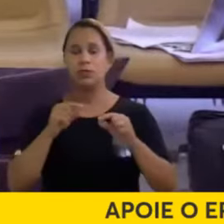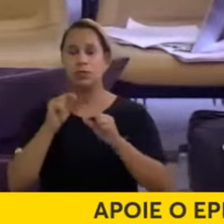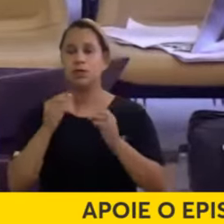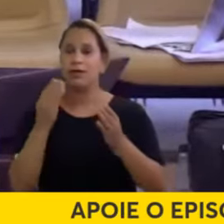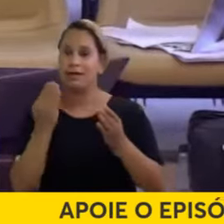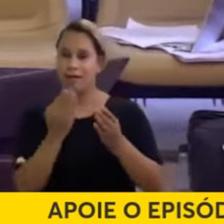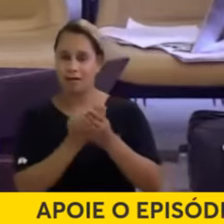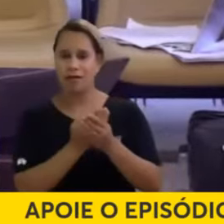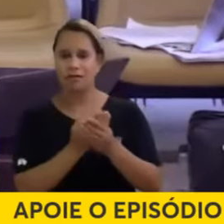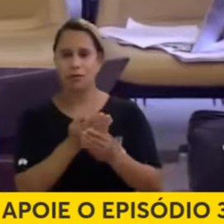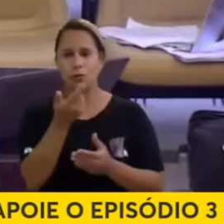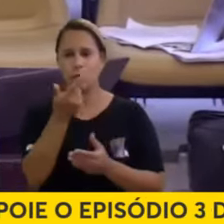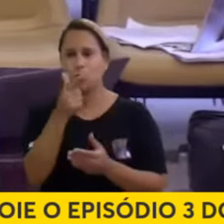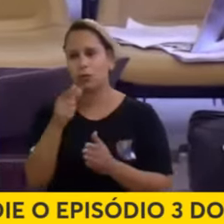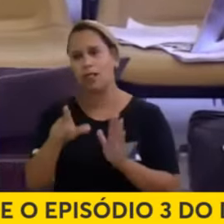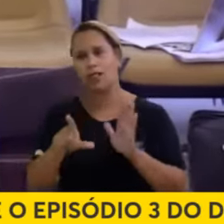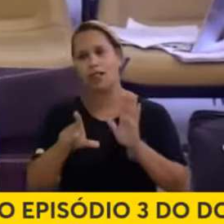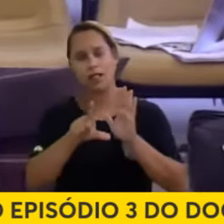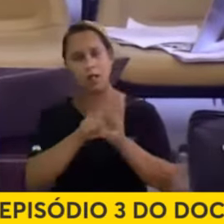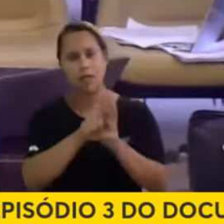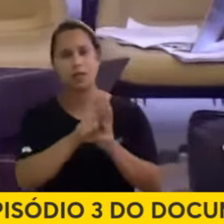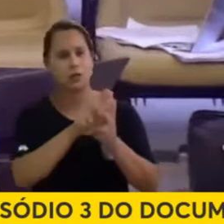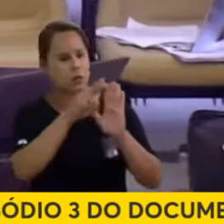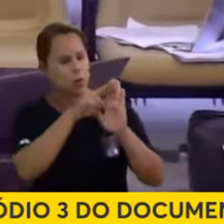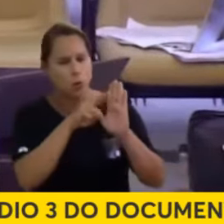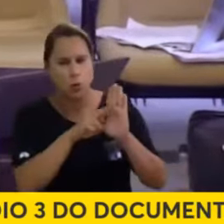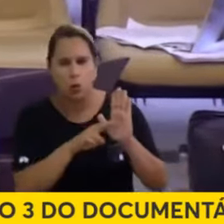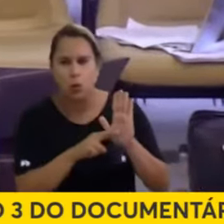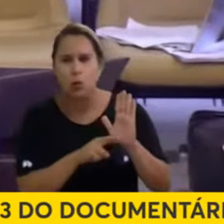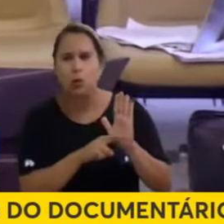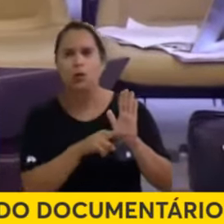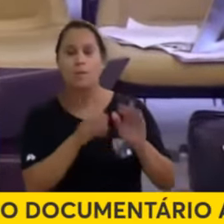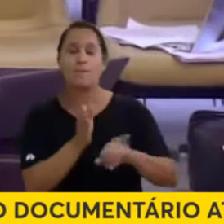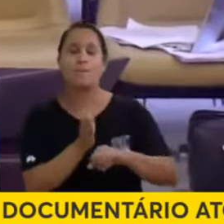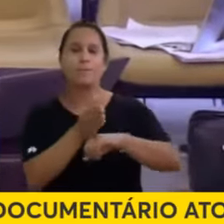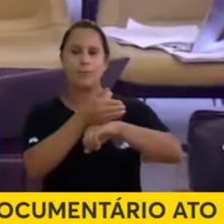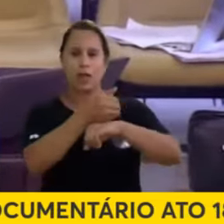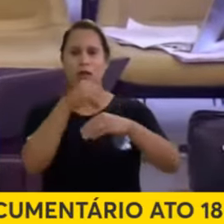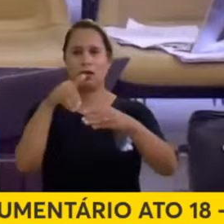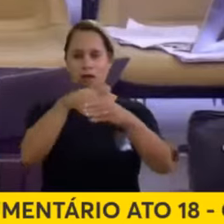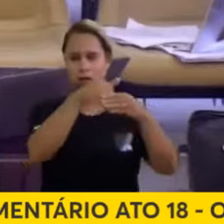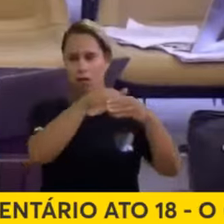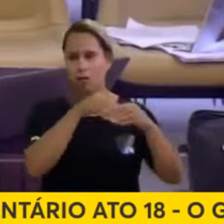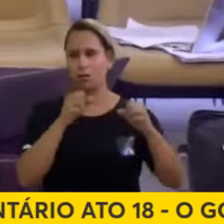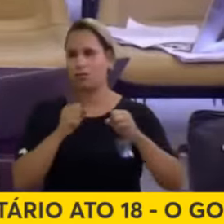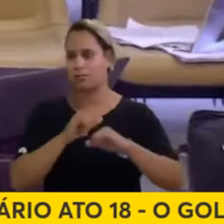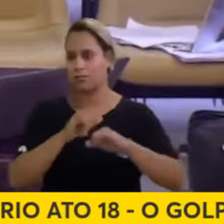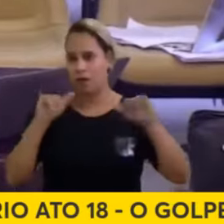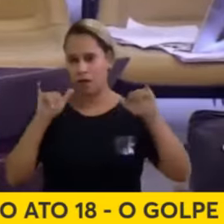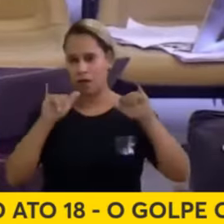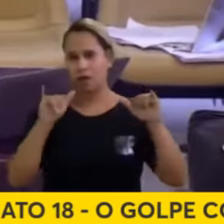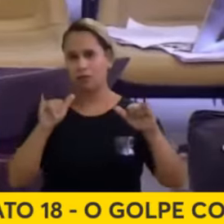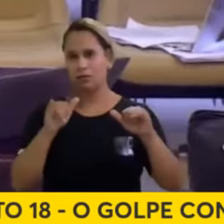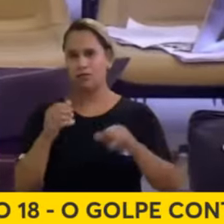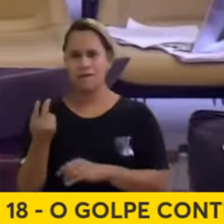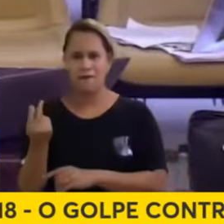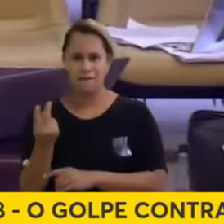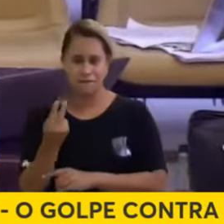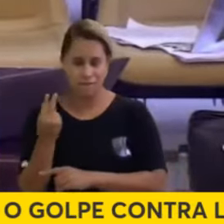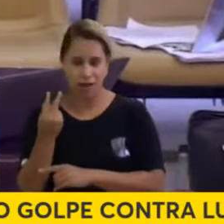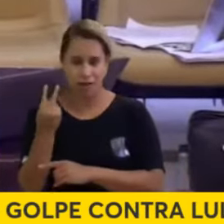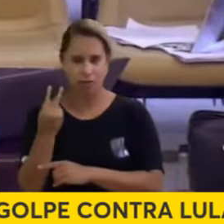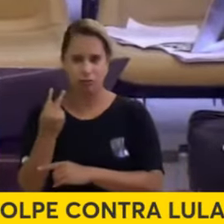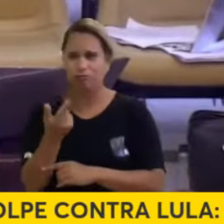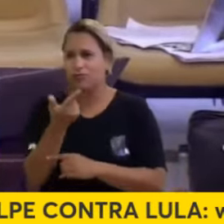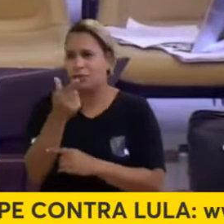Claro não há lei que regule pré-campanha no Brasil essa história de que o valor da pré-campanha é o valor que se pode ter anos é mentira não tem como prestar